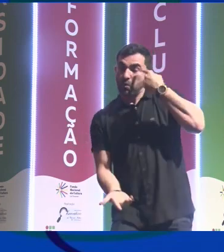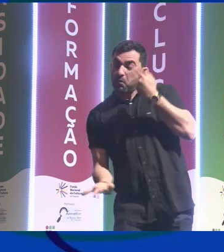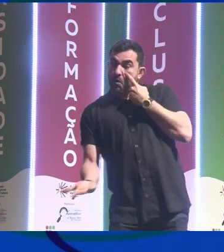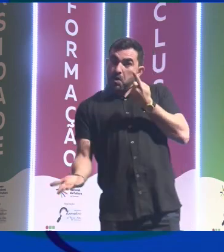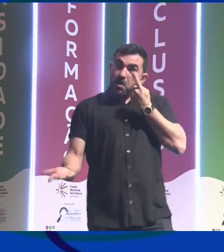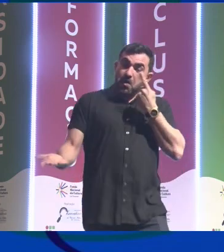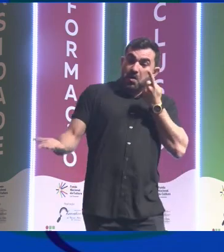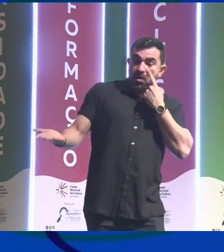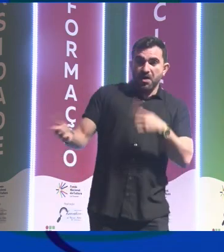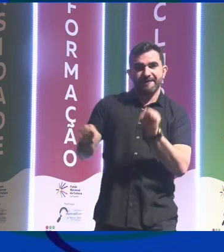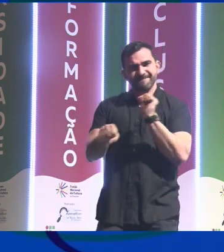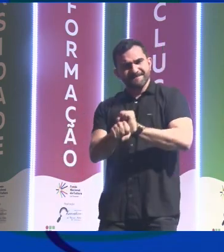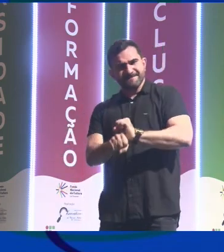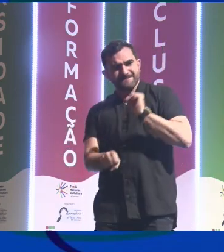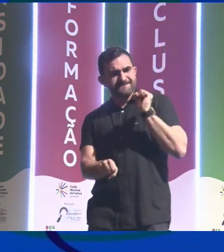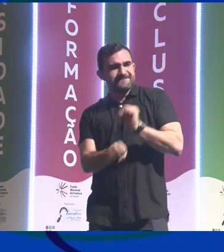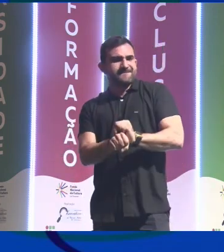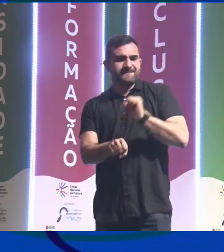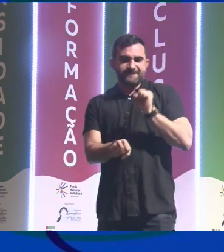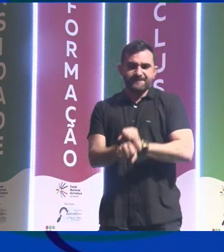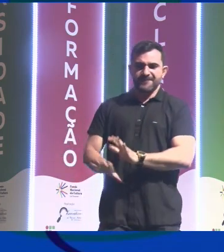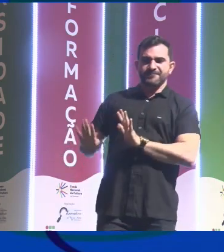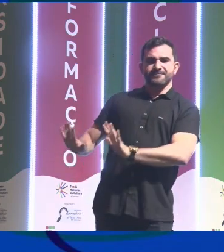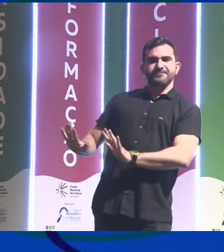em cantar?